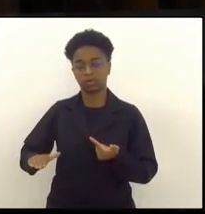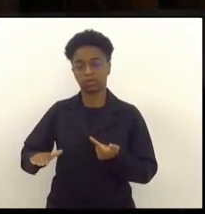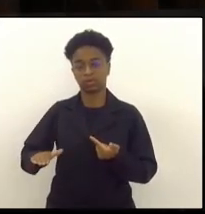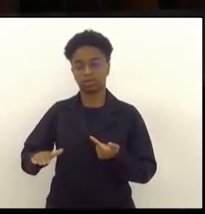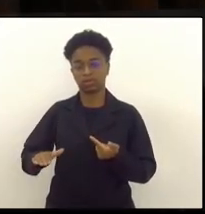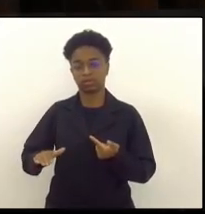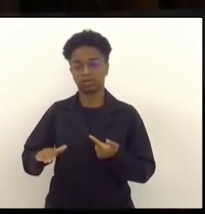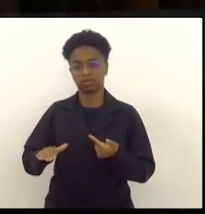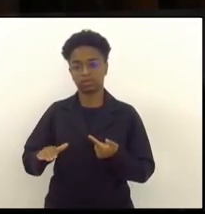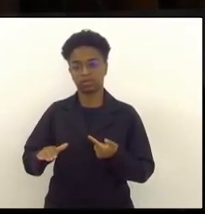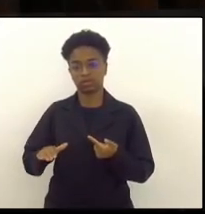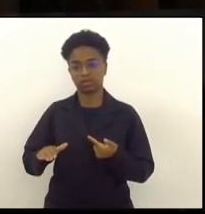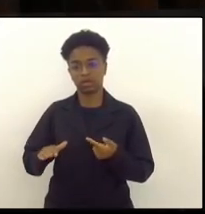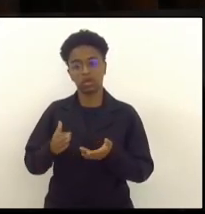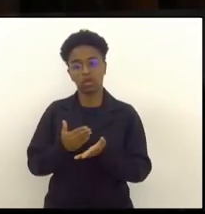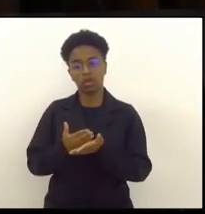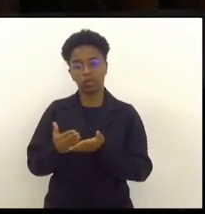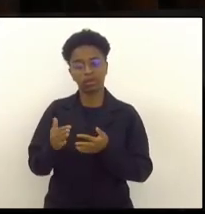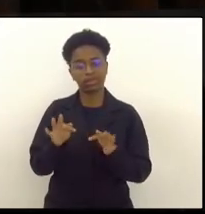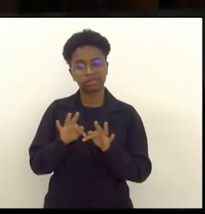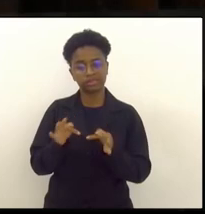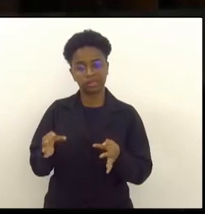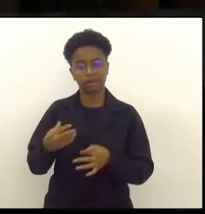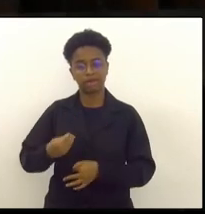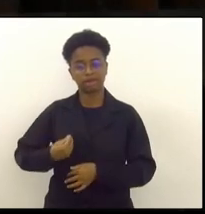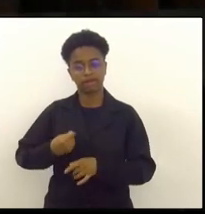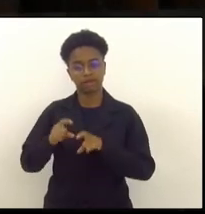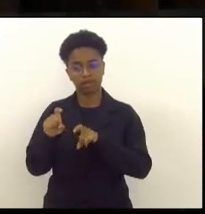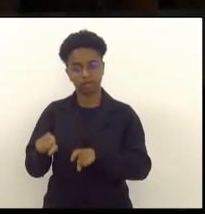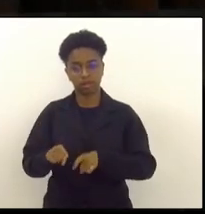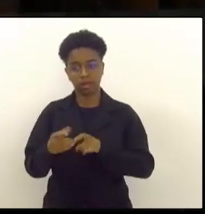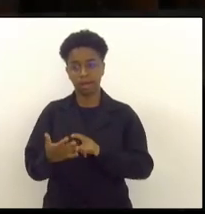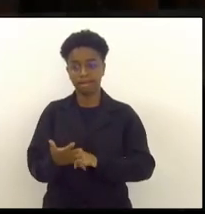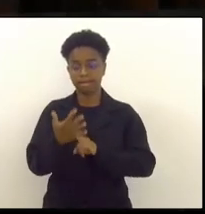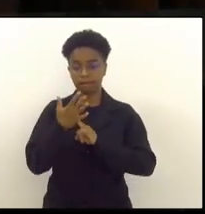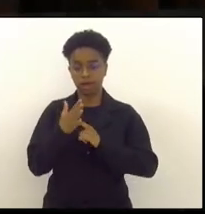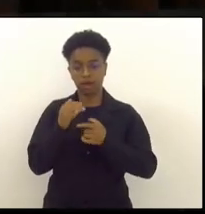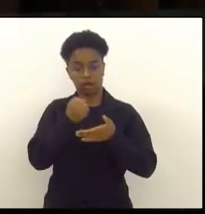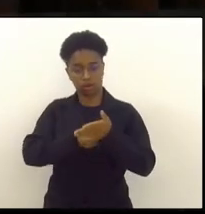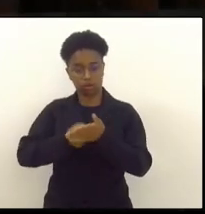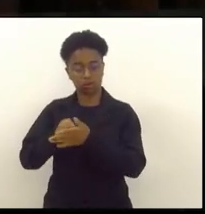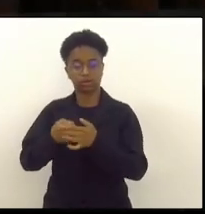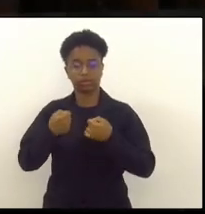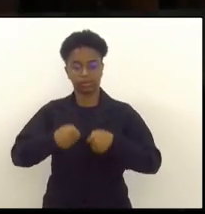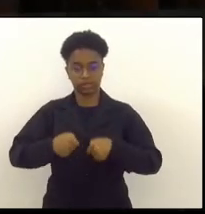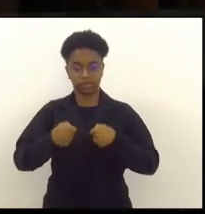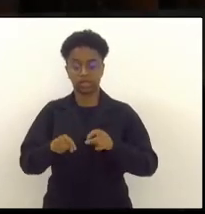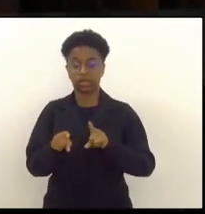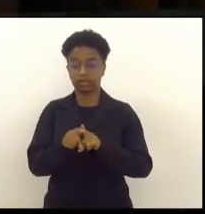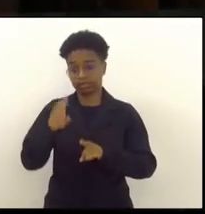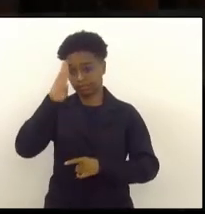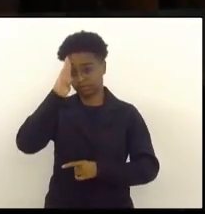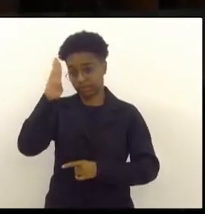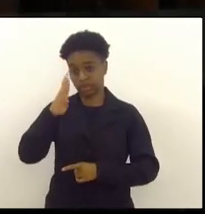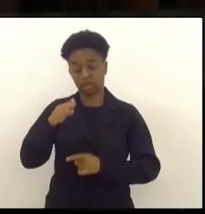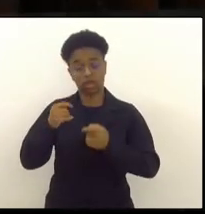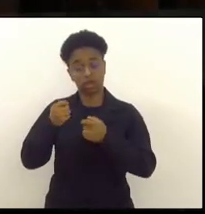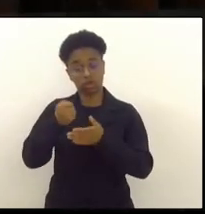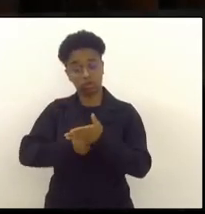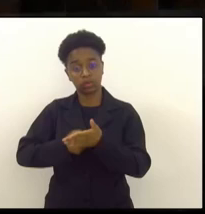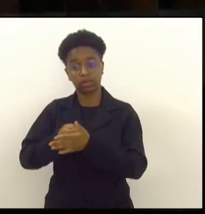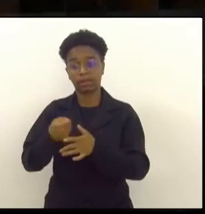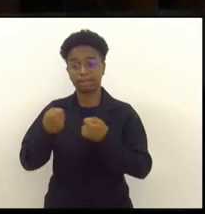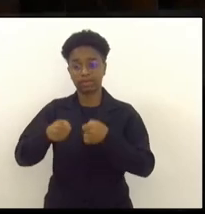o começo humilde, a vida no interior, elas me mostram que essa luta é necessária, e, sobretudo, que essa luta é necessária